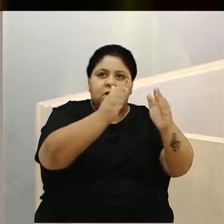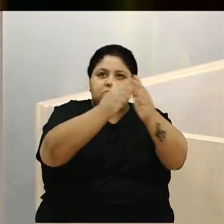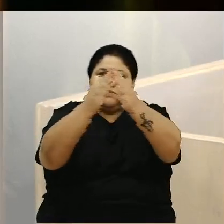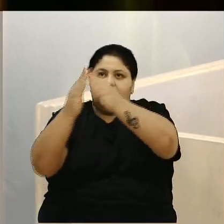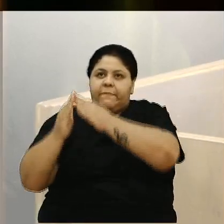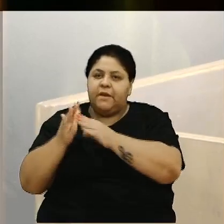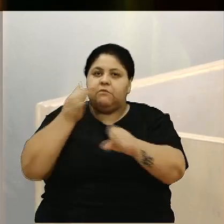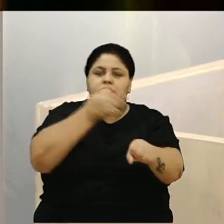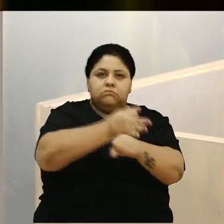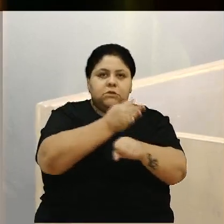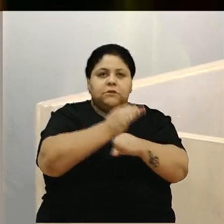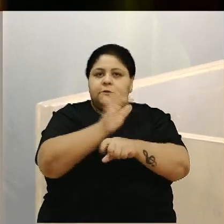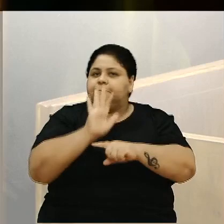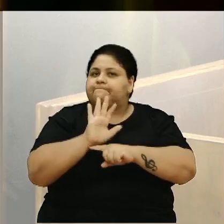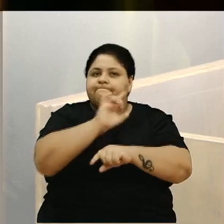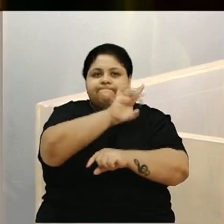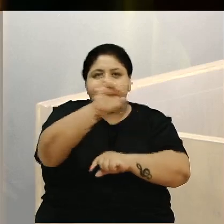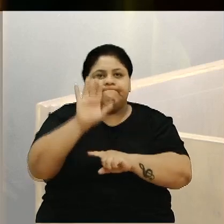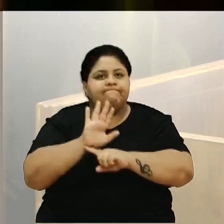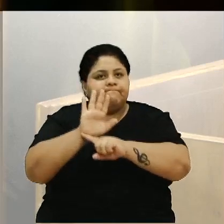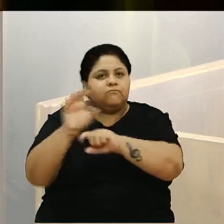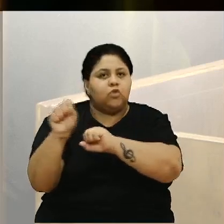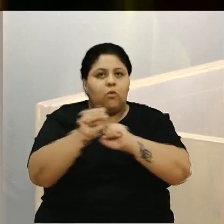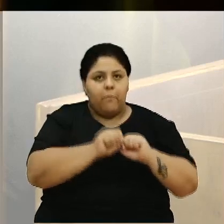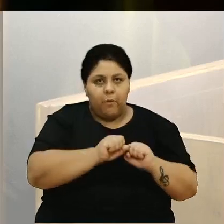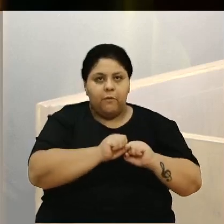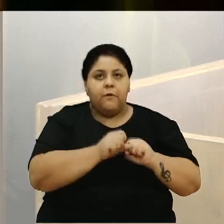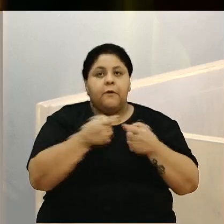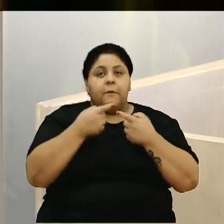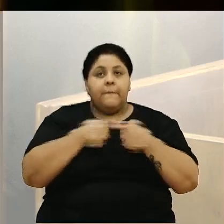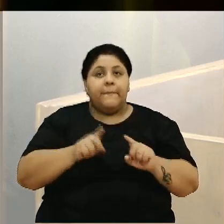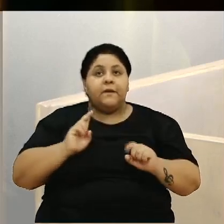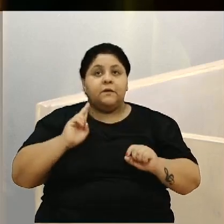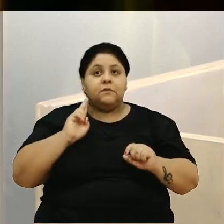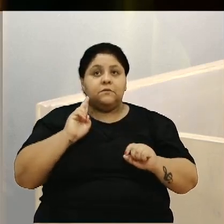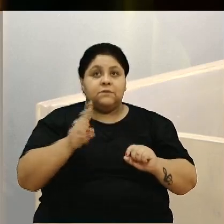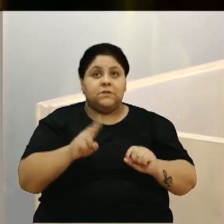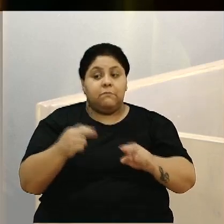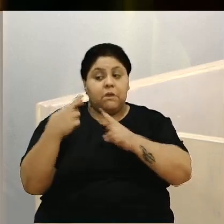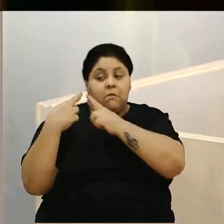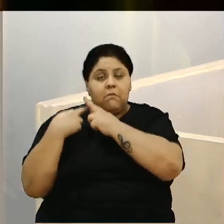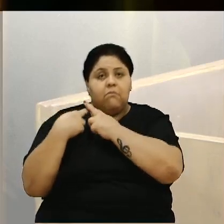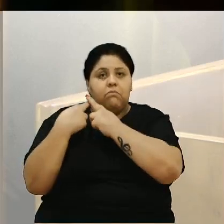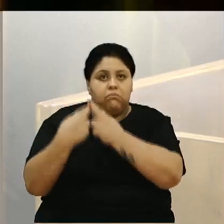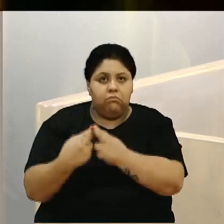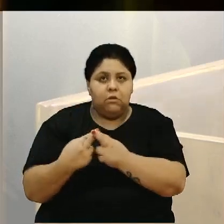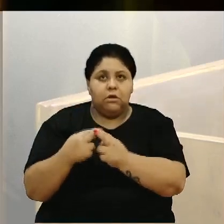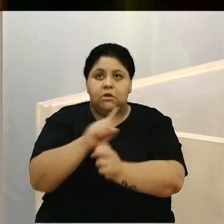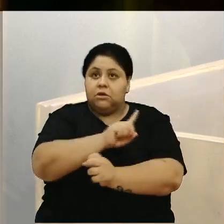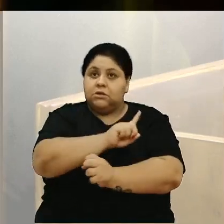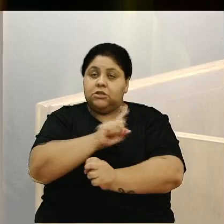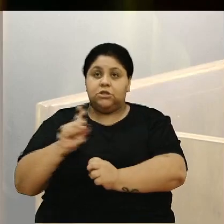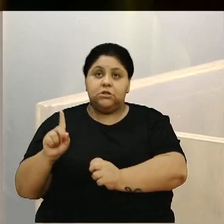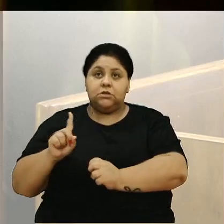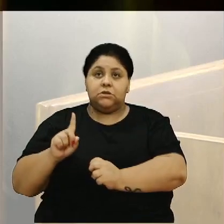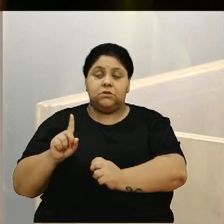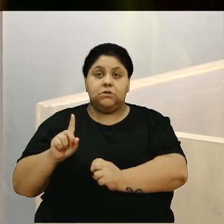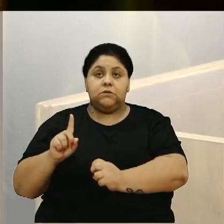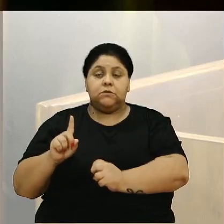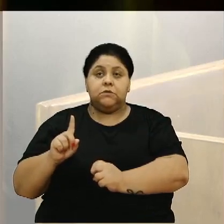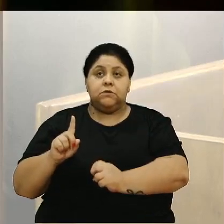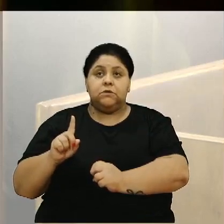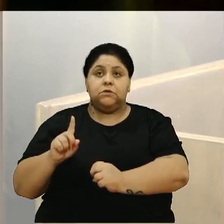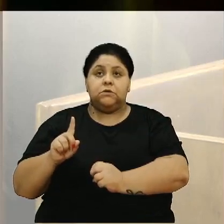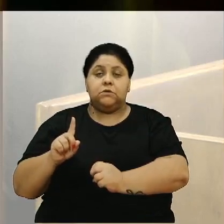um ajuda da forma que pode, né? Mas que a gente seja sempre muito responsável de não nos colocar em situações,